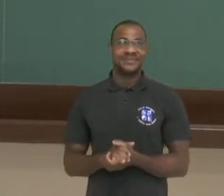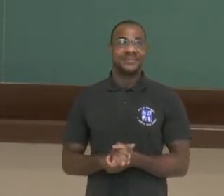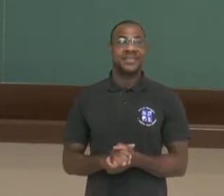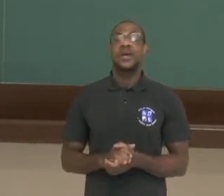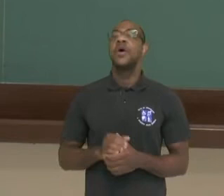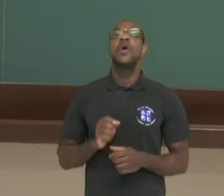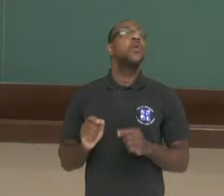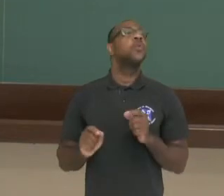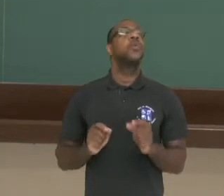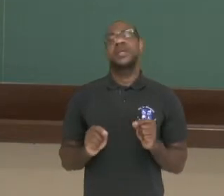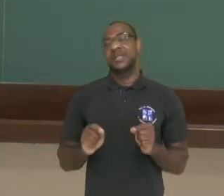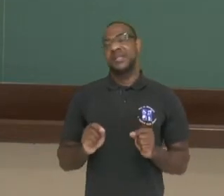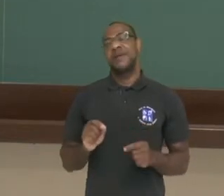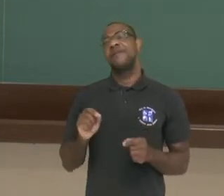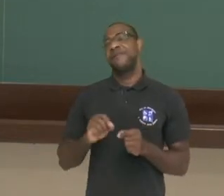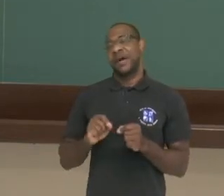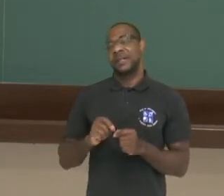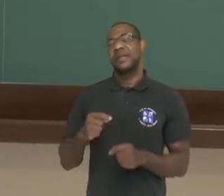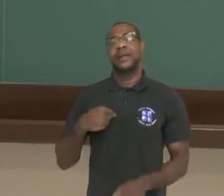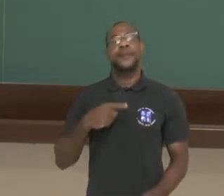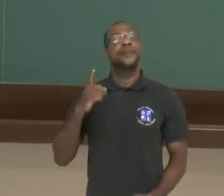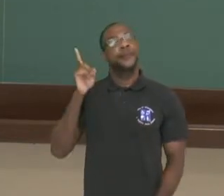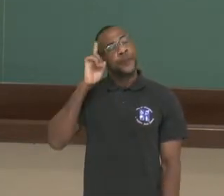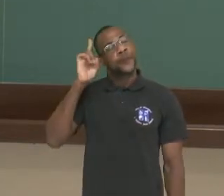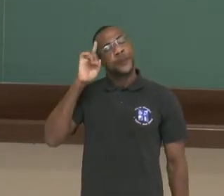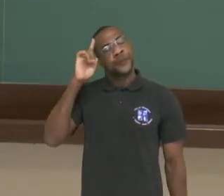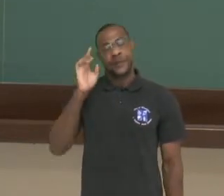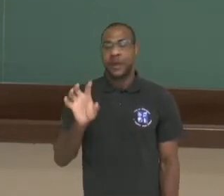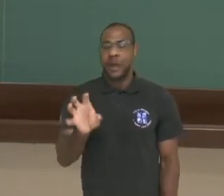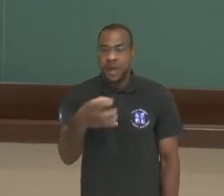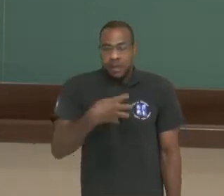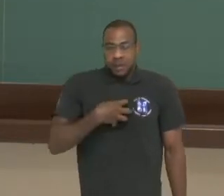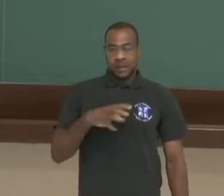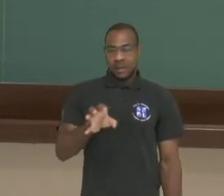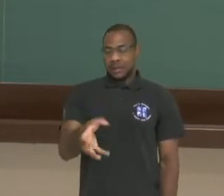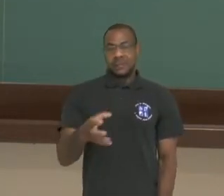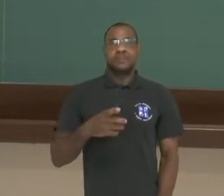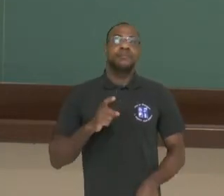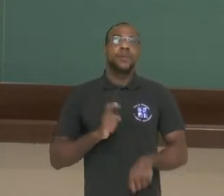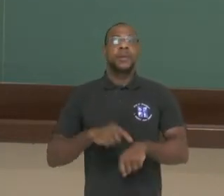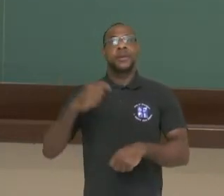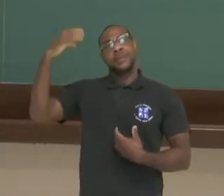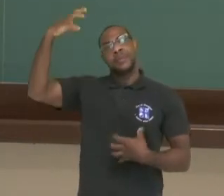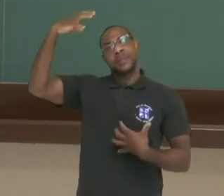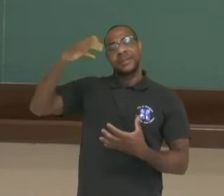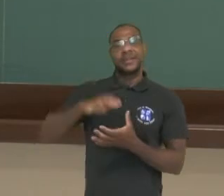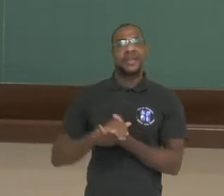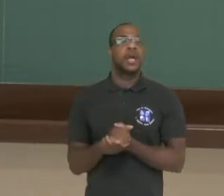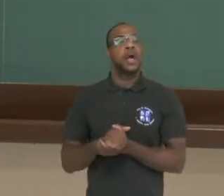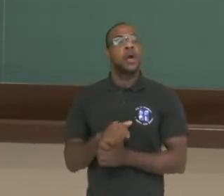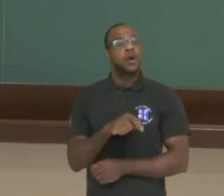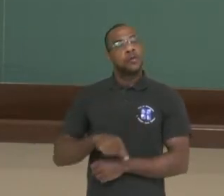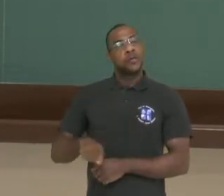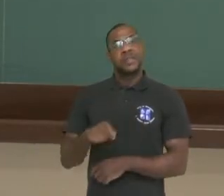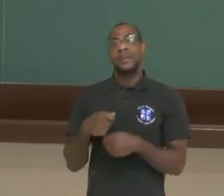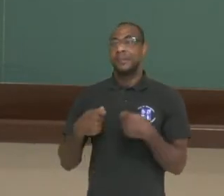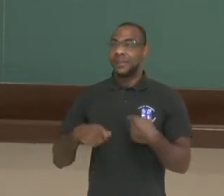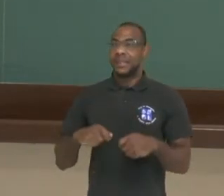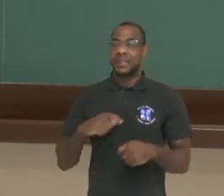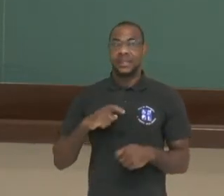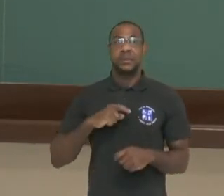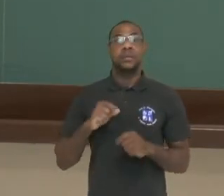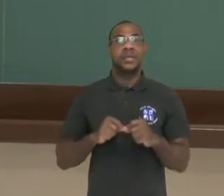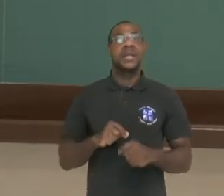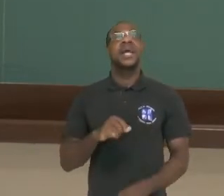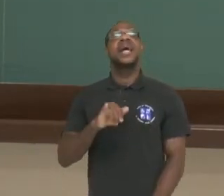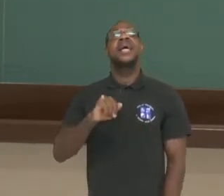eu faço? Porque todo dia, na hora do banho, eu levo esse choquinho. Muito bem, então você precisa de um isolante ali, né?